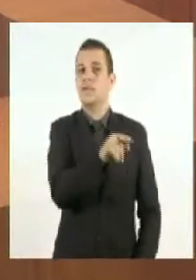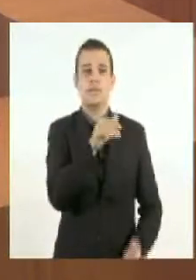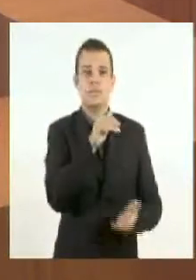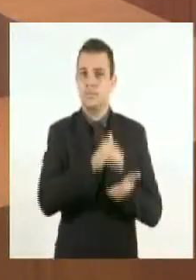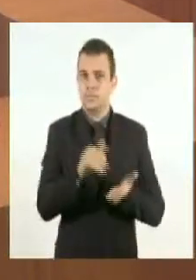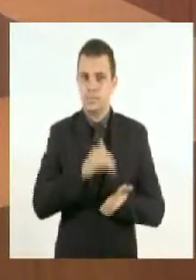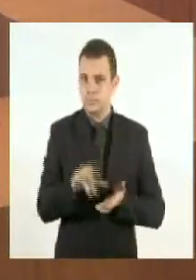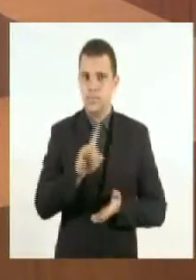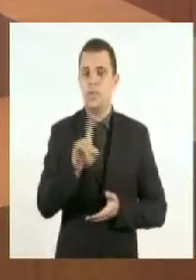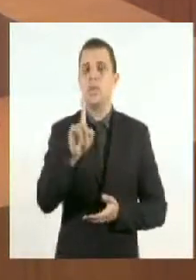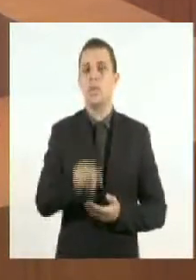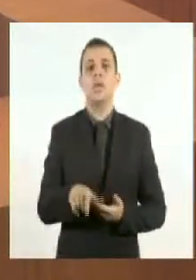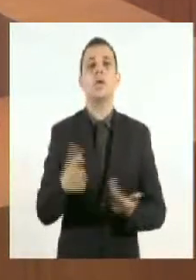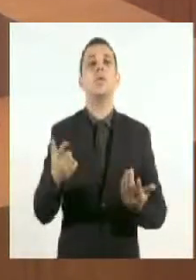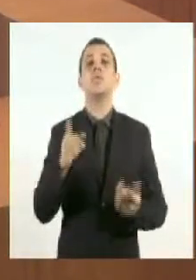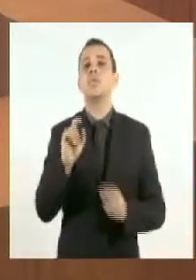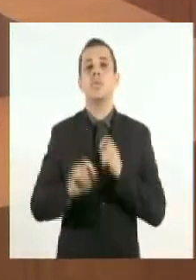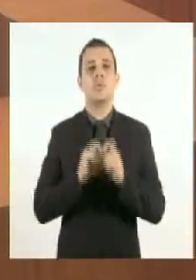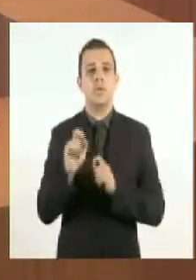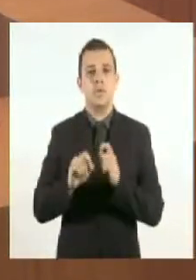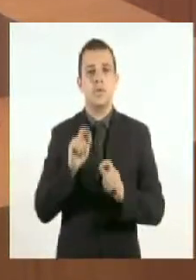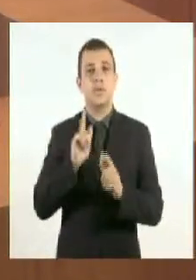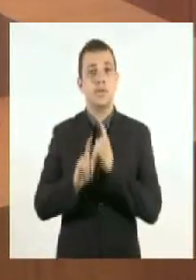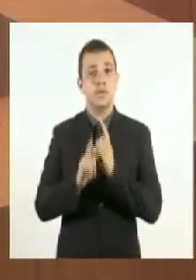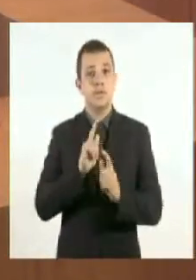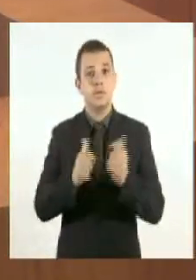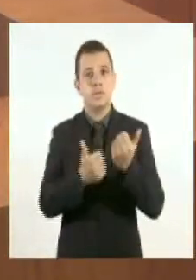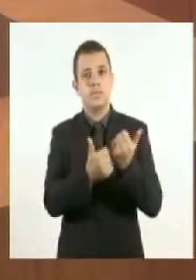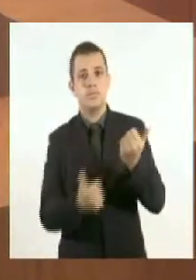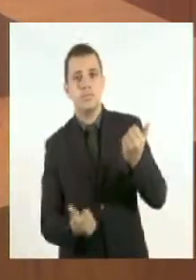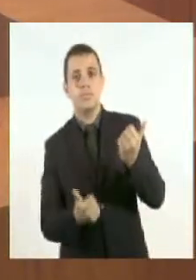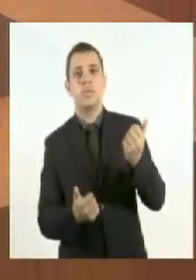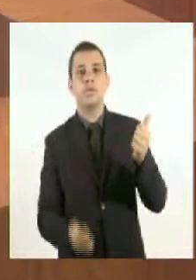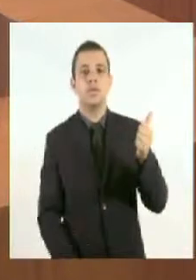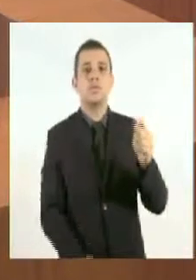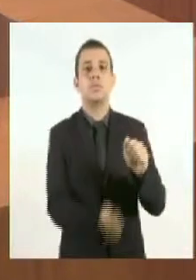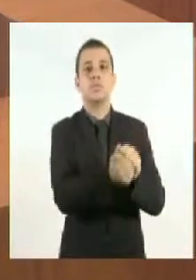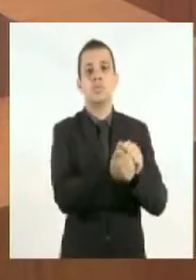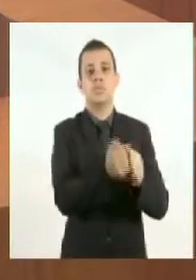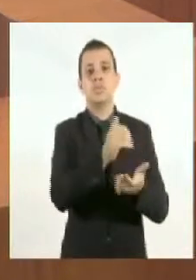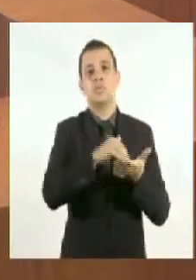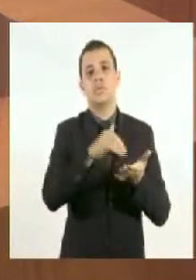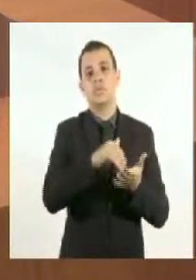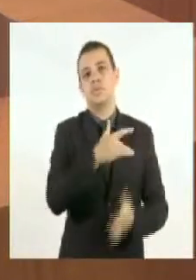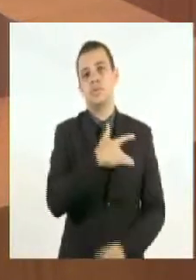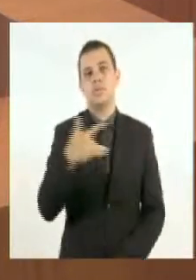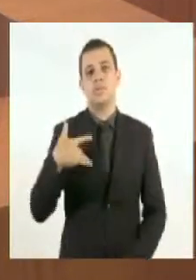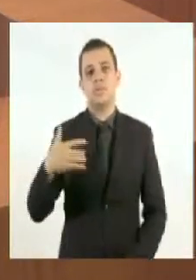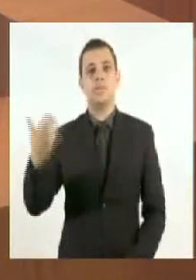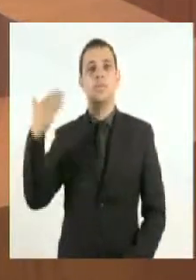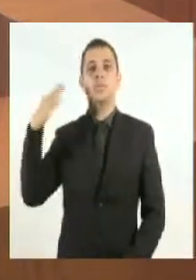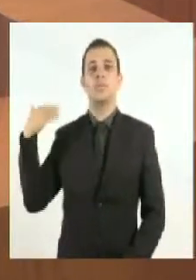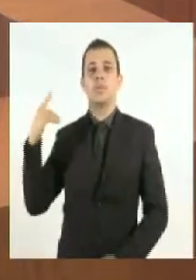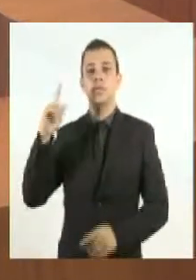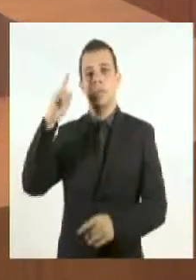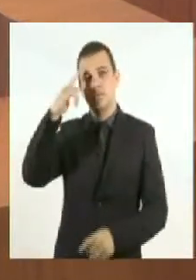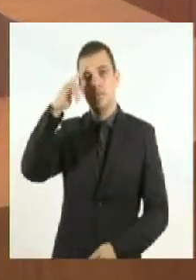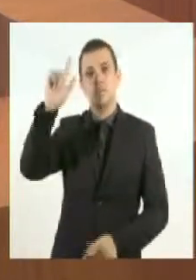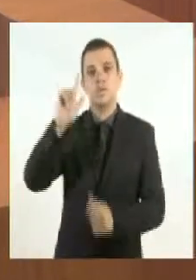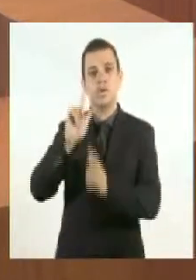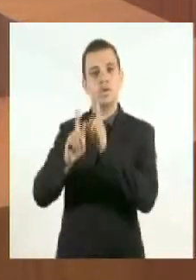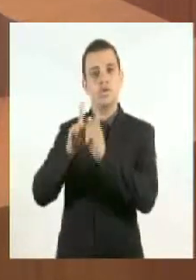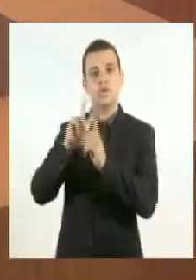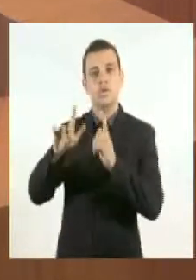à Secretaria de Saúde, desvalorizando a questão ambiental e a gestão ambiental na contramão do mundo e do país.